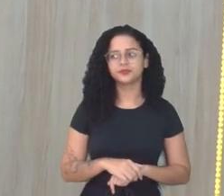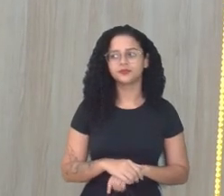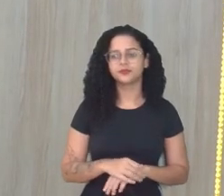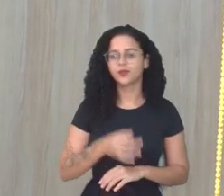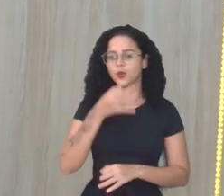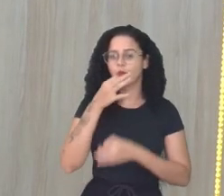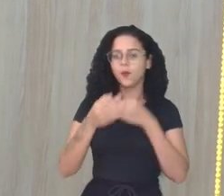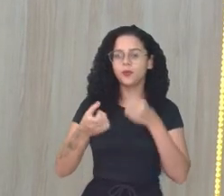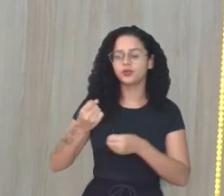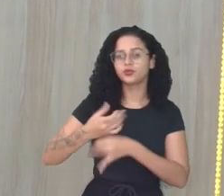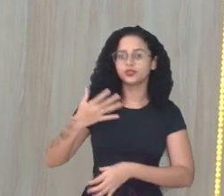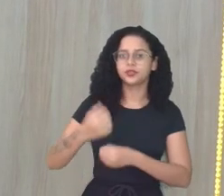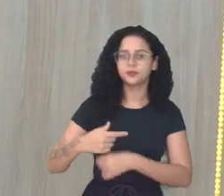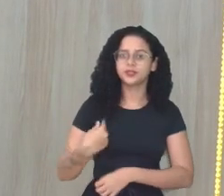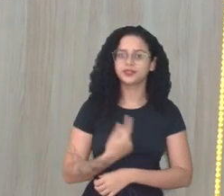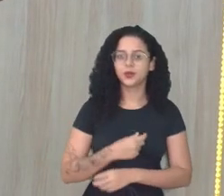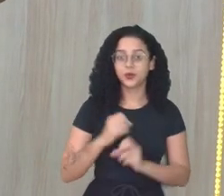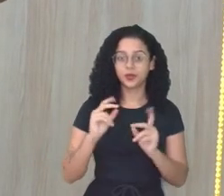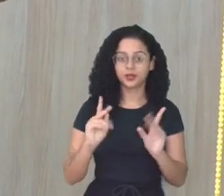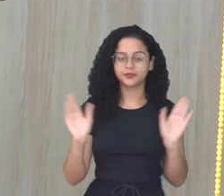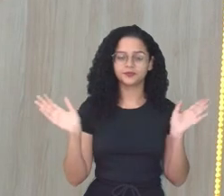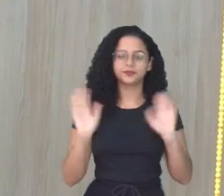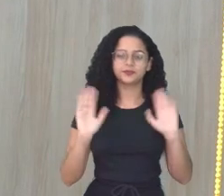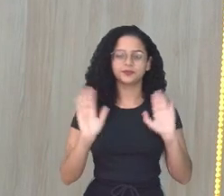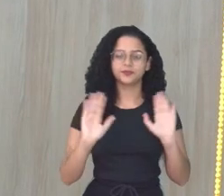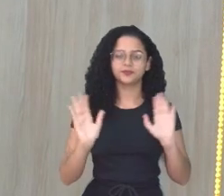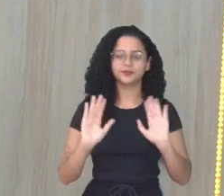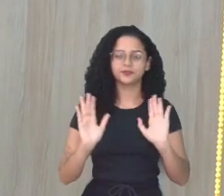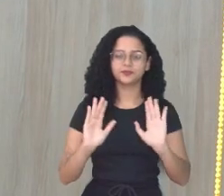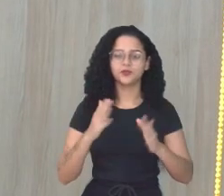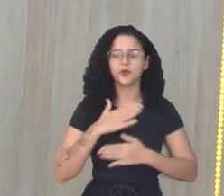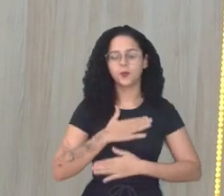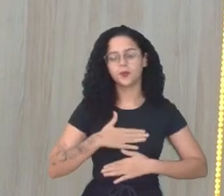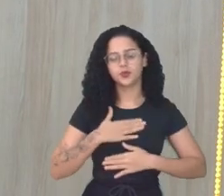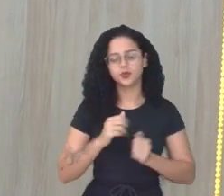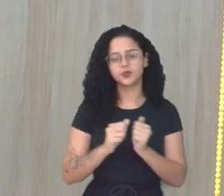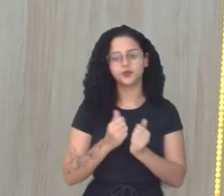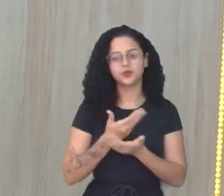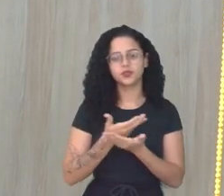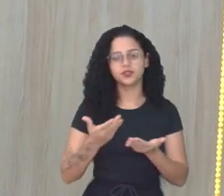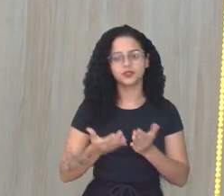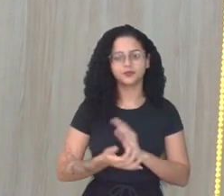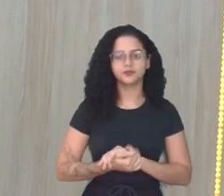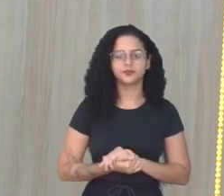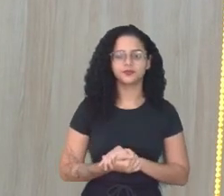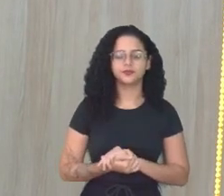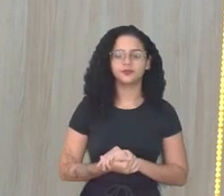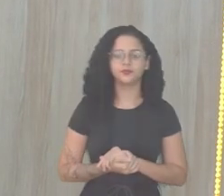coisa aí no chat para nós, tá? Tchau, pessoal. Foi um prazer estar com vocês.